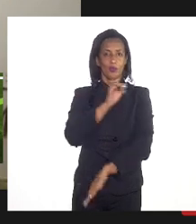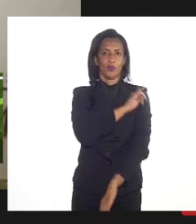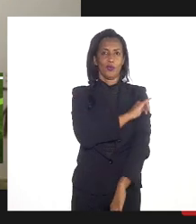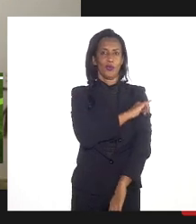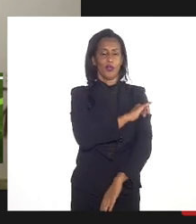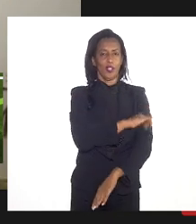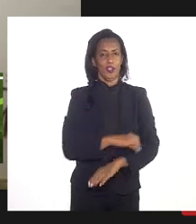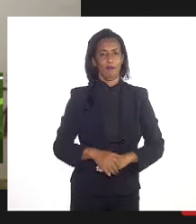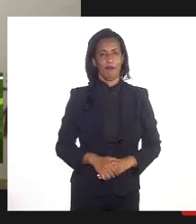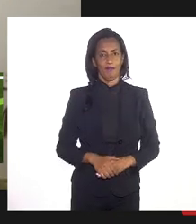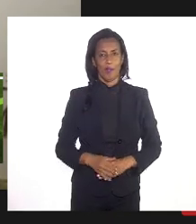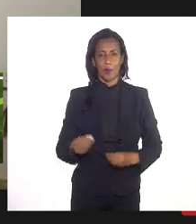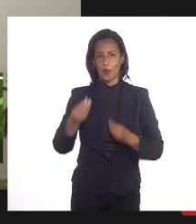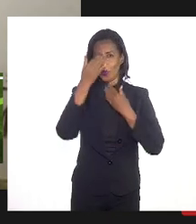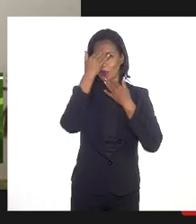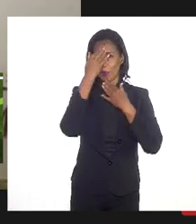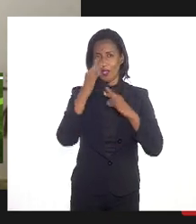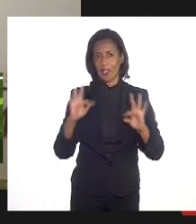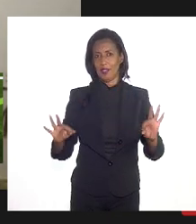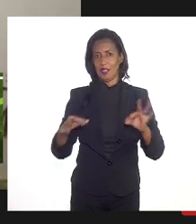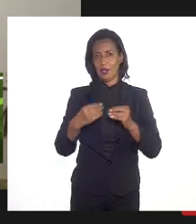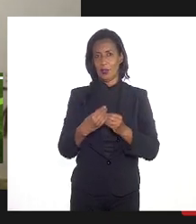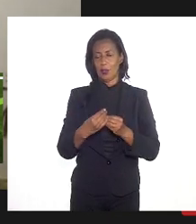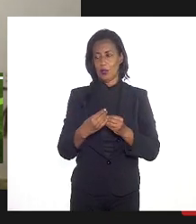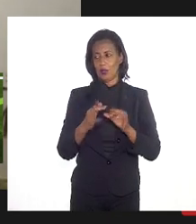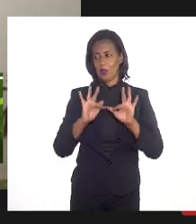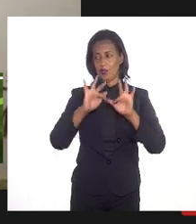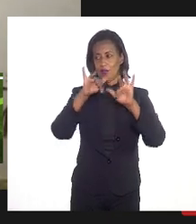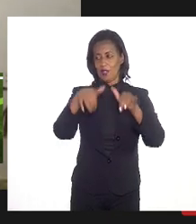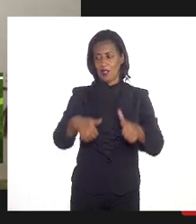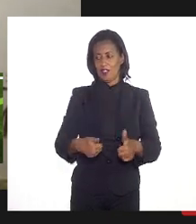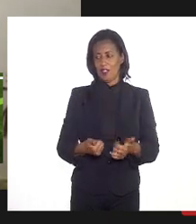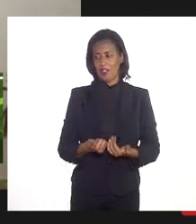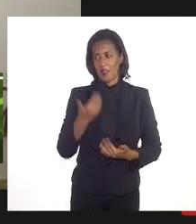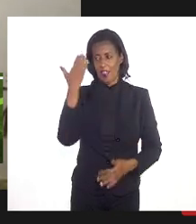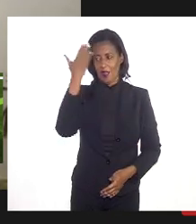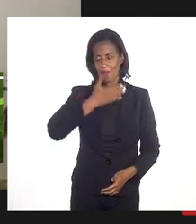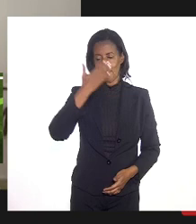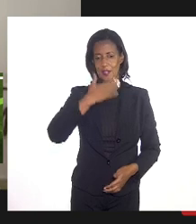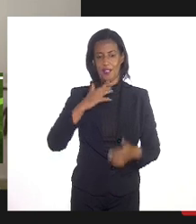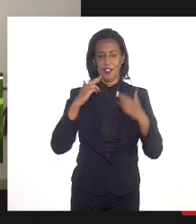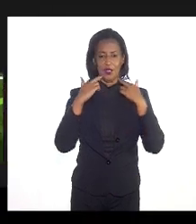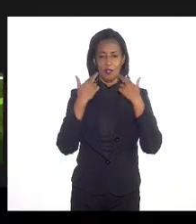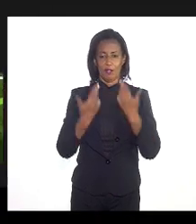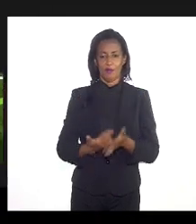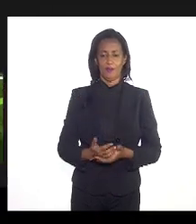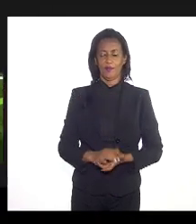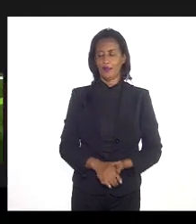Janeiro. Muito obrigada a todos e a todas. Declaro encerrada a presente sessão.